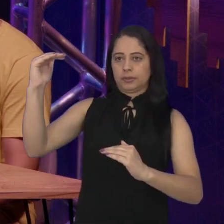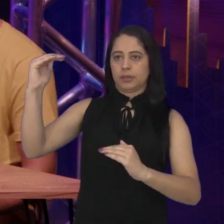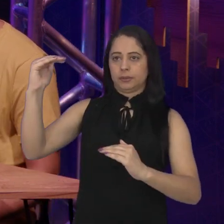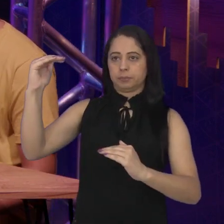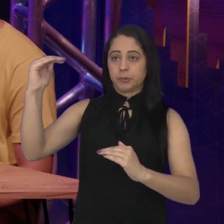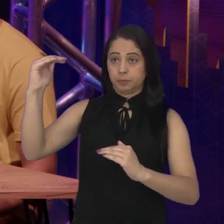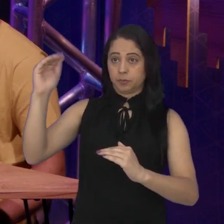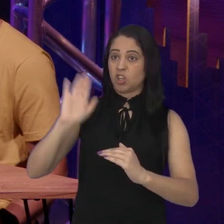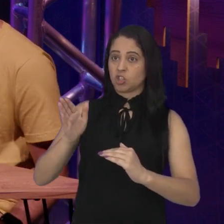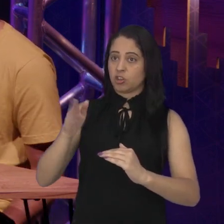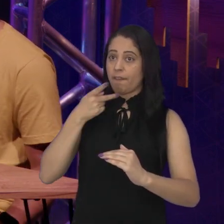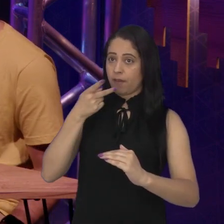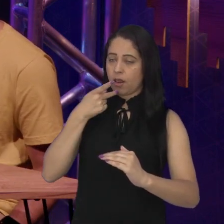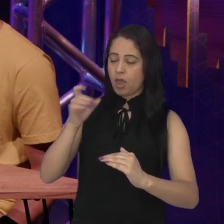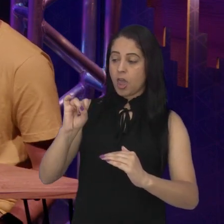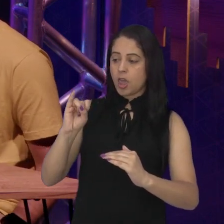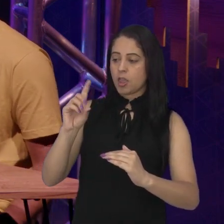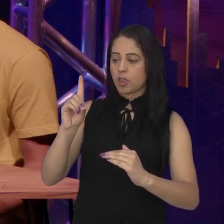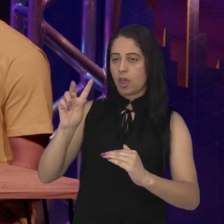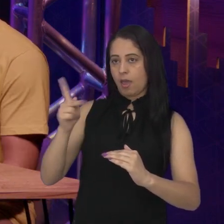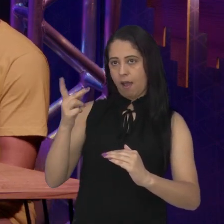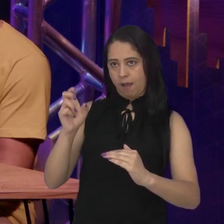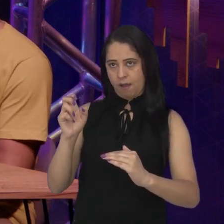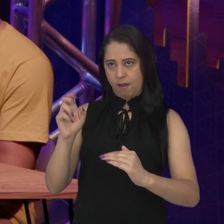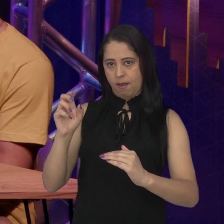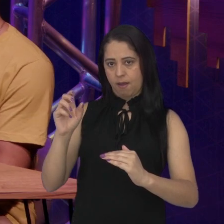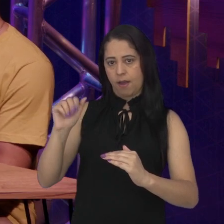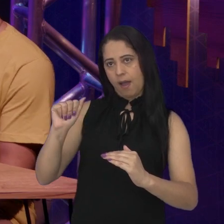fala em desigualdade, vamos pegar lá o IDH que a gente falou.